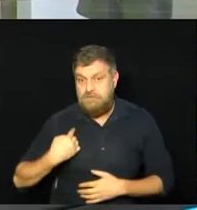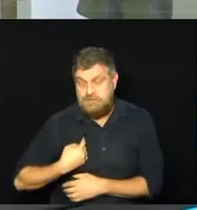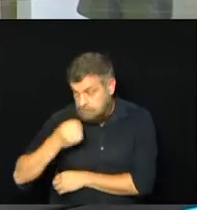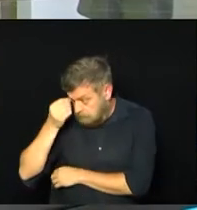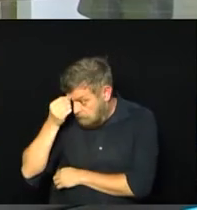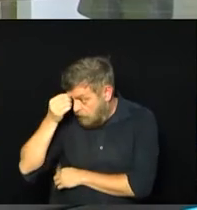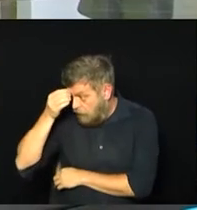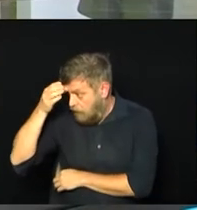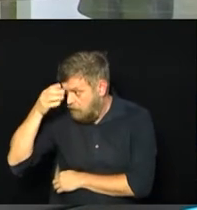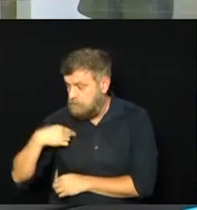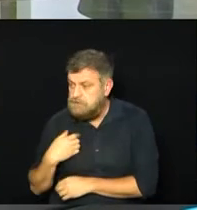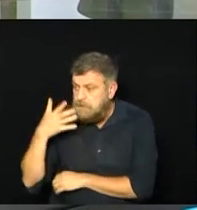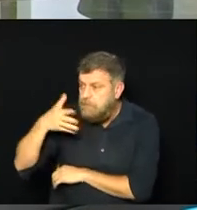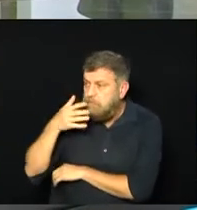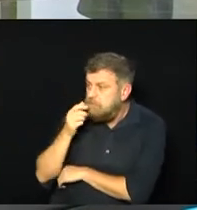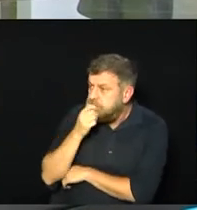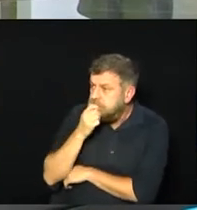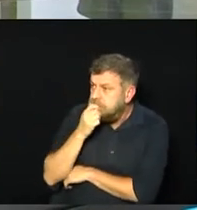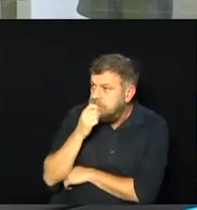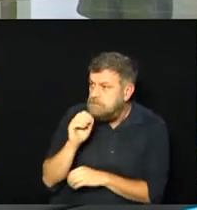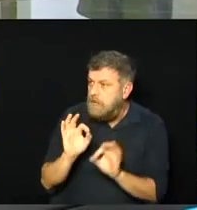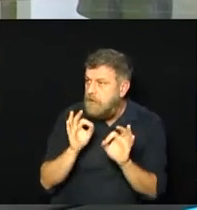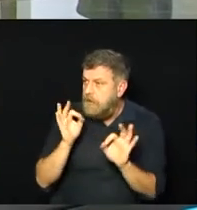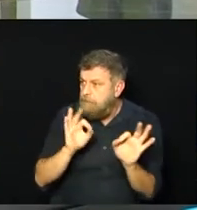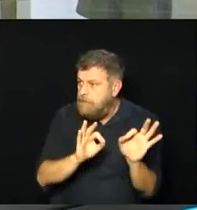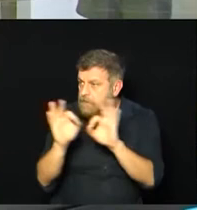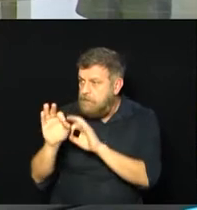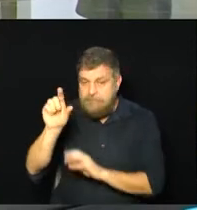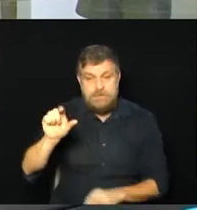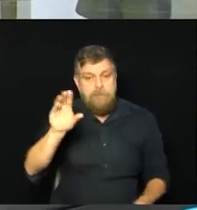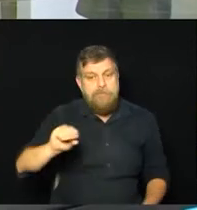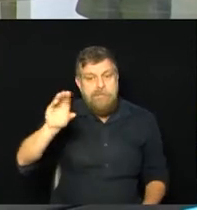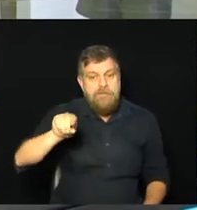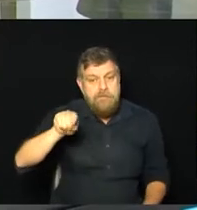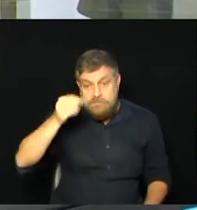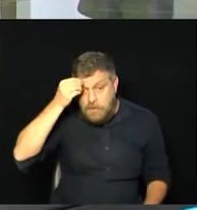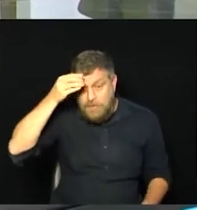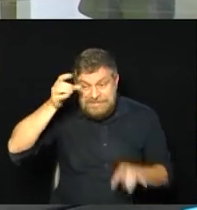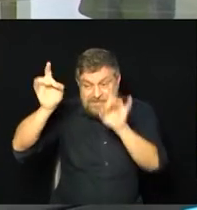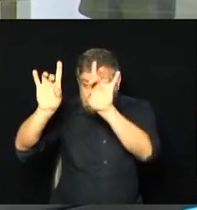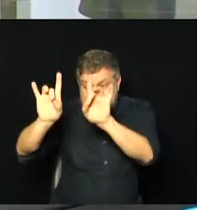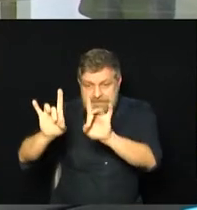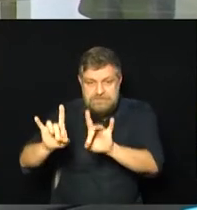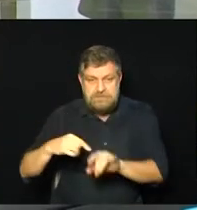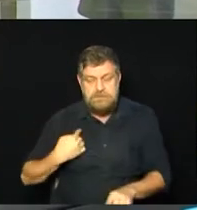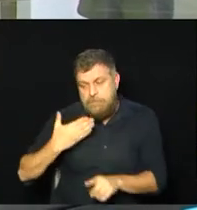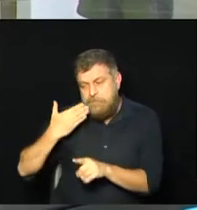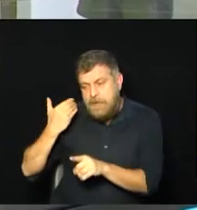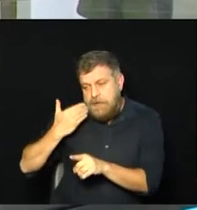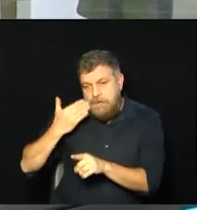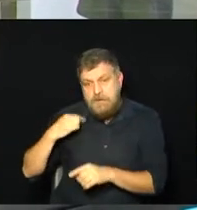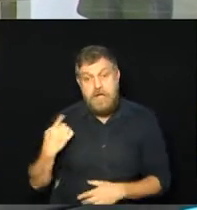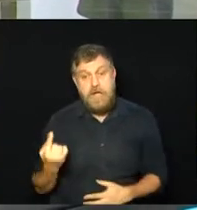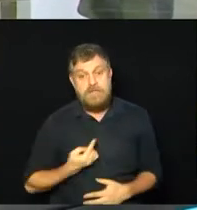tempo, quando você escuta um discurso desse, de uma pessoa dessa com tanto conhecimento específico, a gente